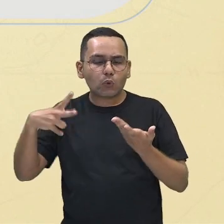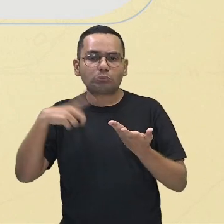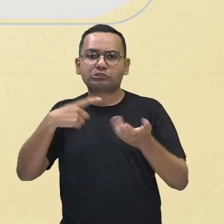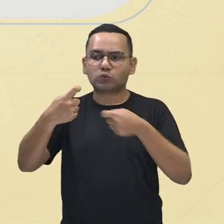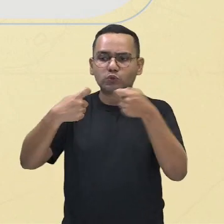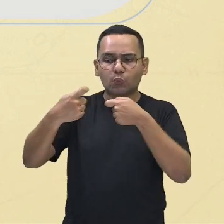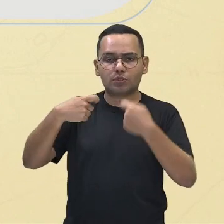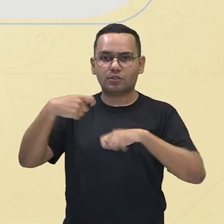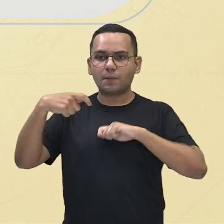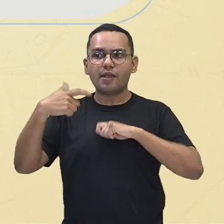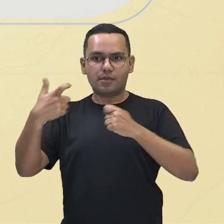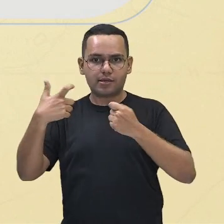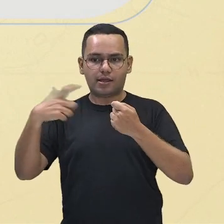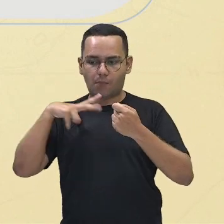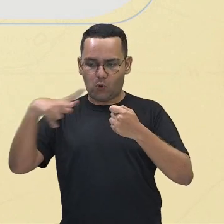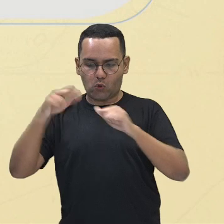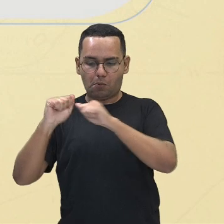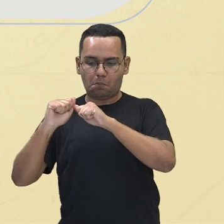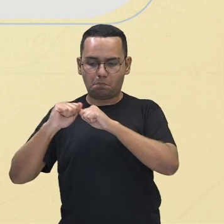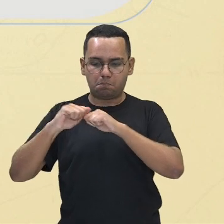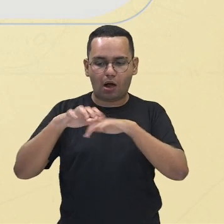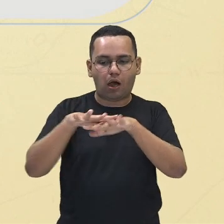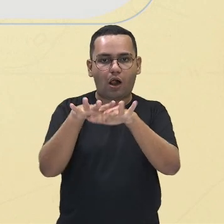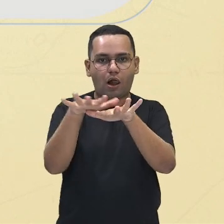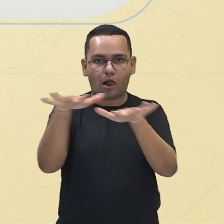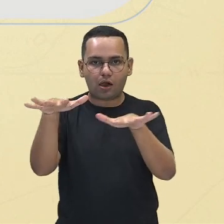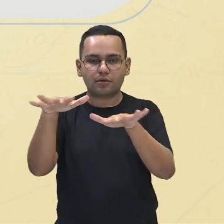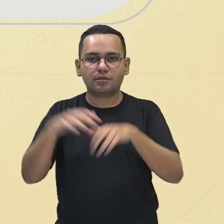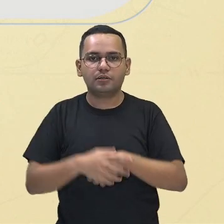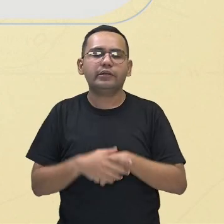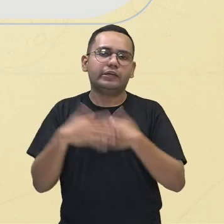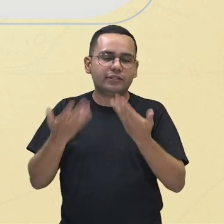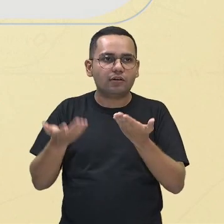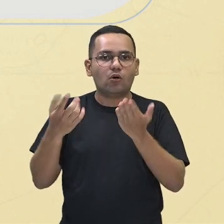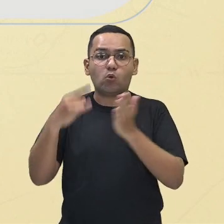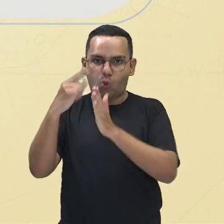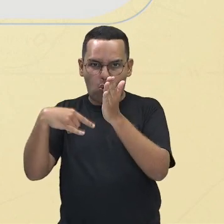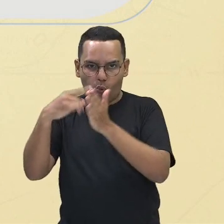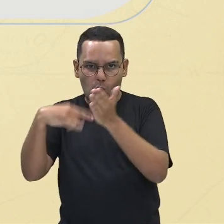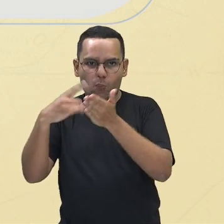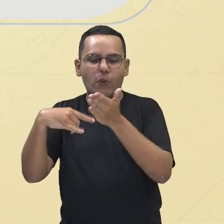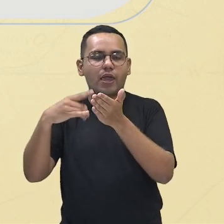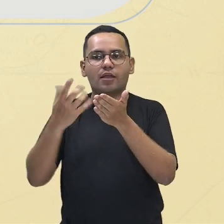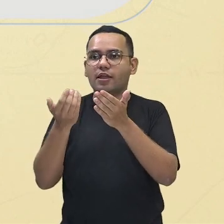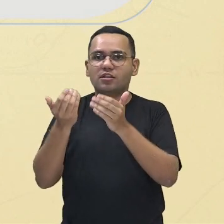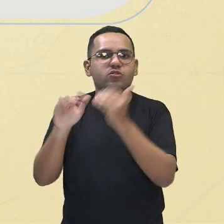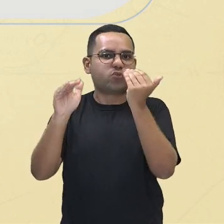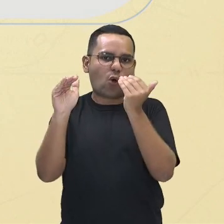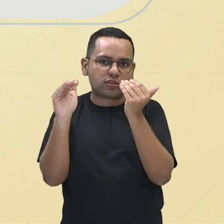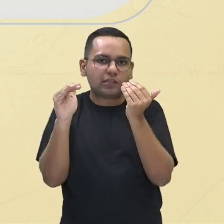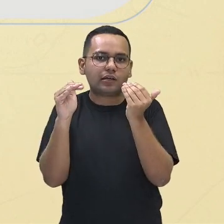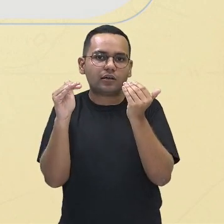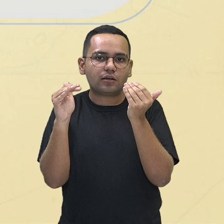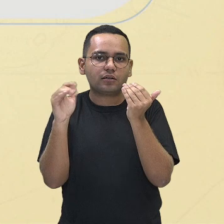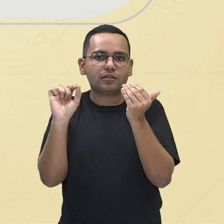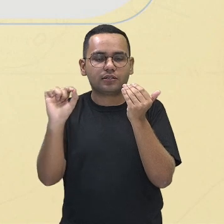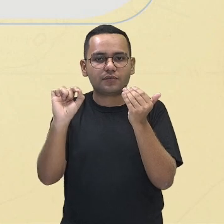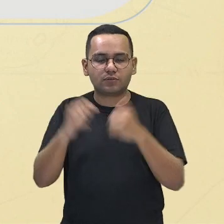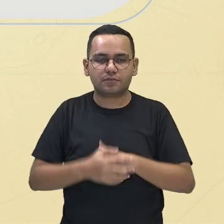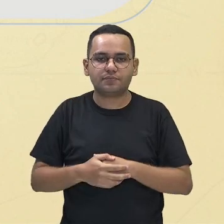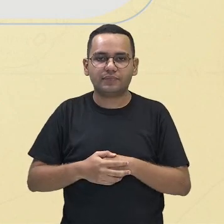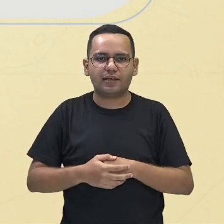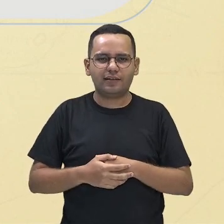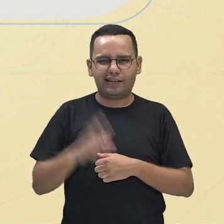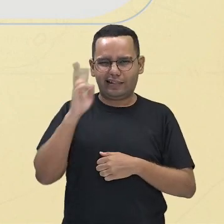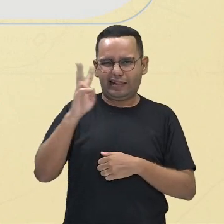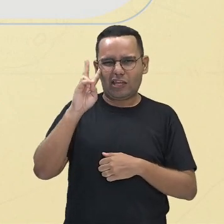de influência e ali desobedecer o Tratado de Tordesilhas, que foi aquela separação entre Portugal